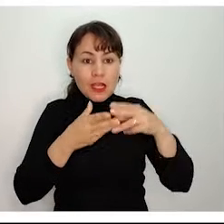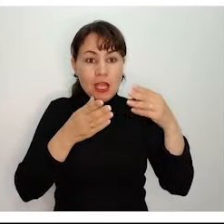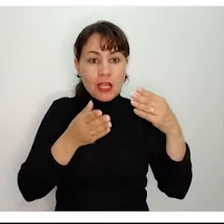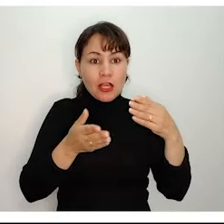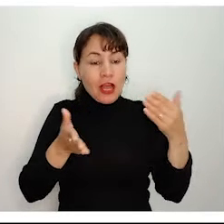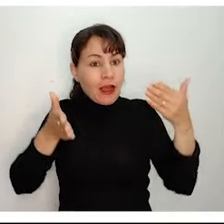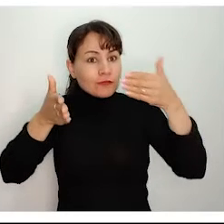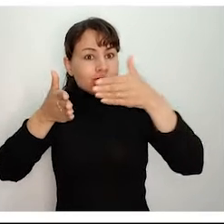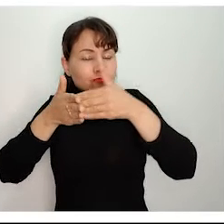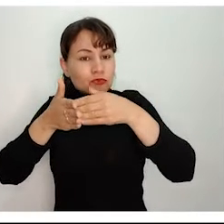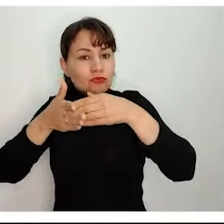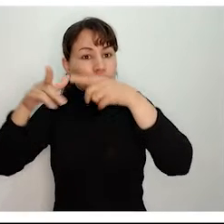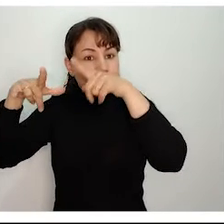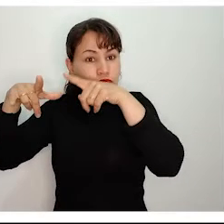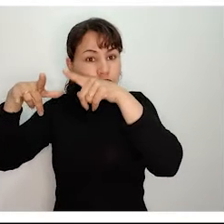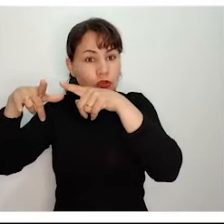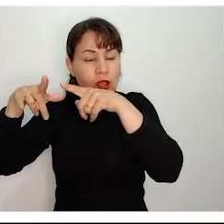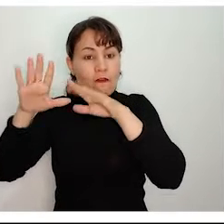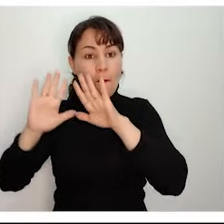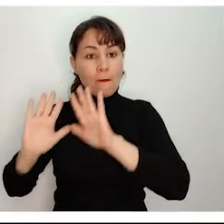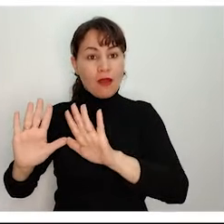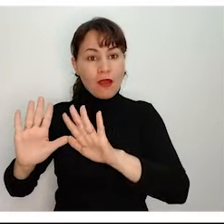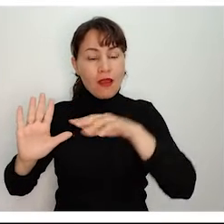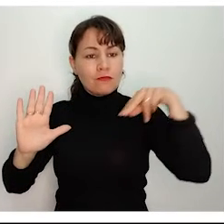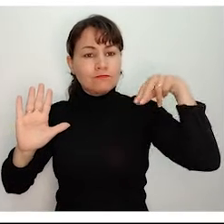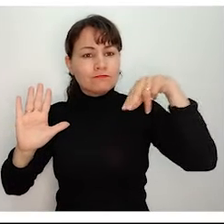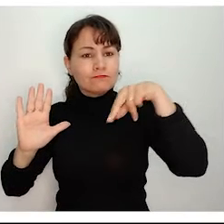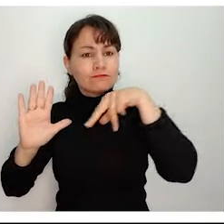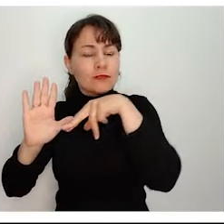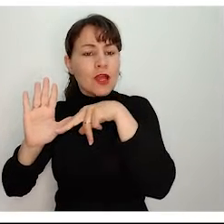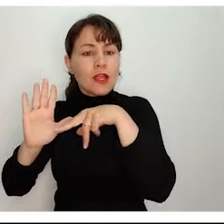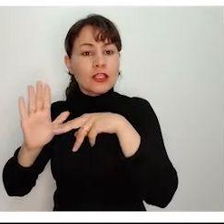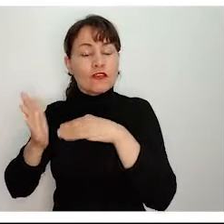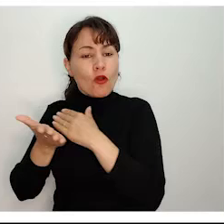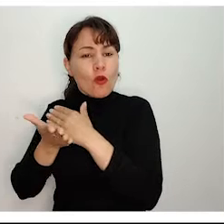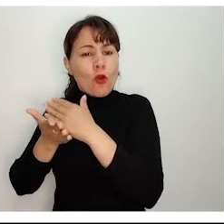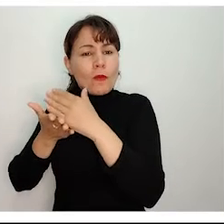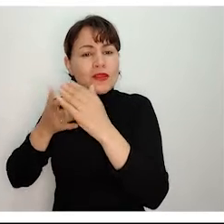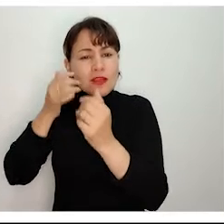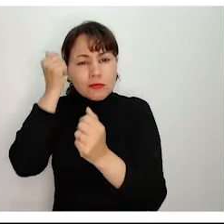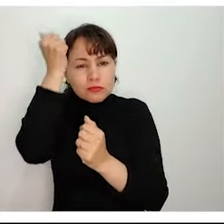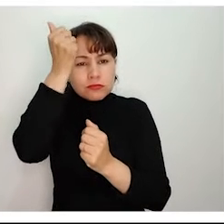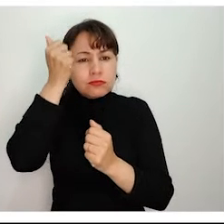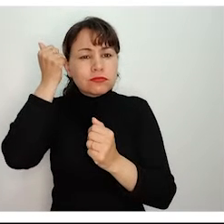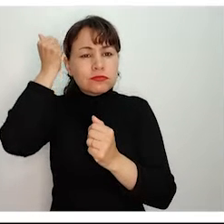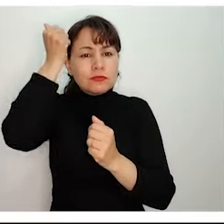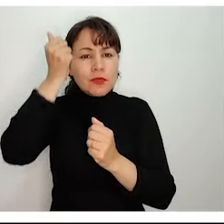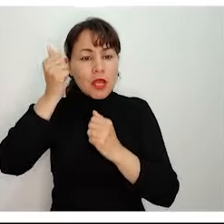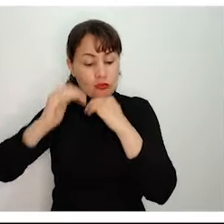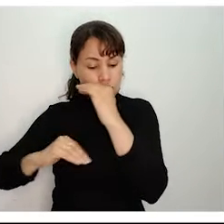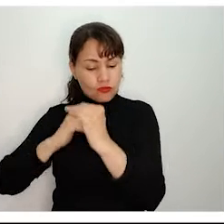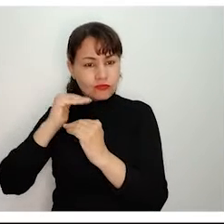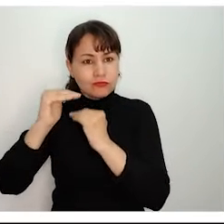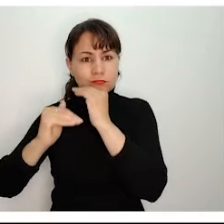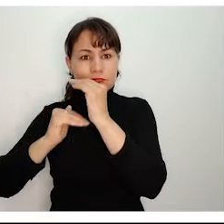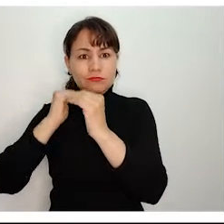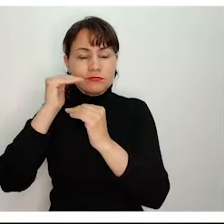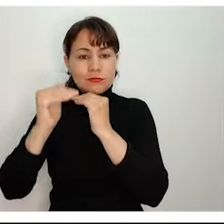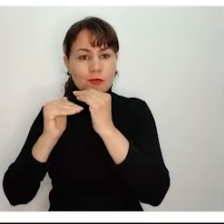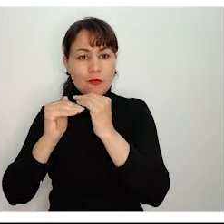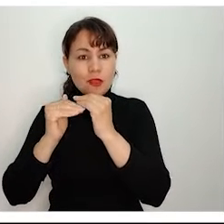Chegando ali, eles vão parar essa caminhada e vão começar o seu amadurecimento, o